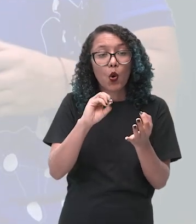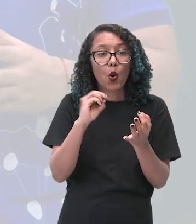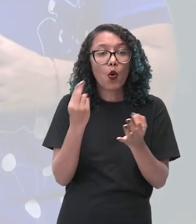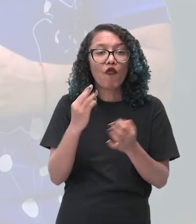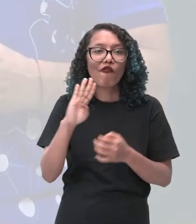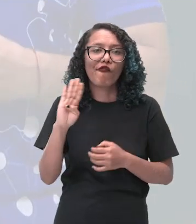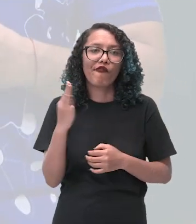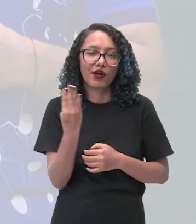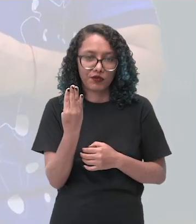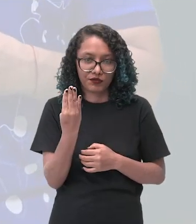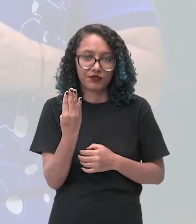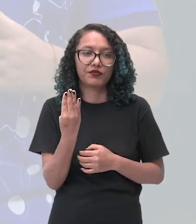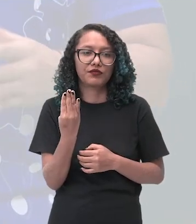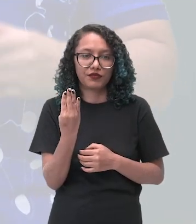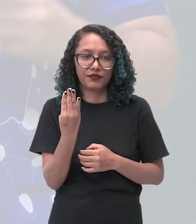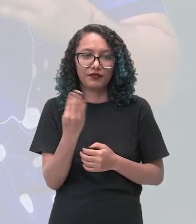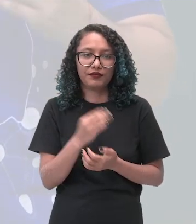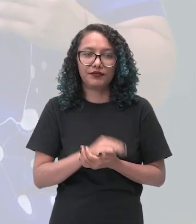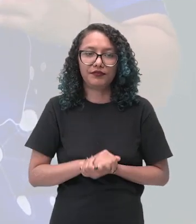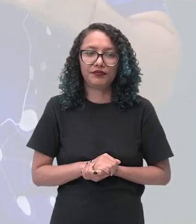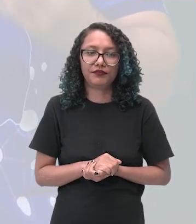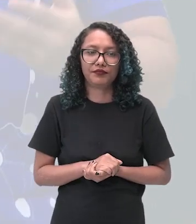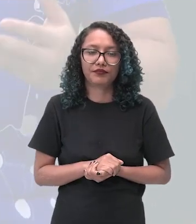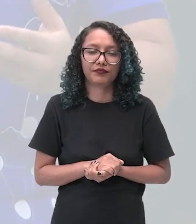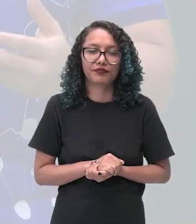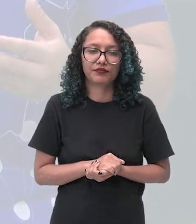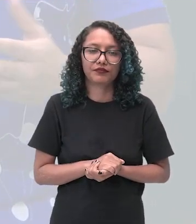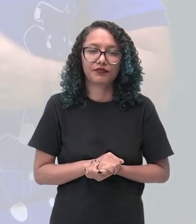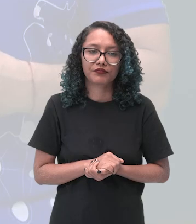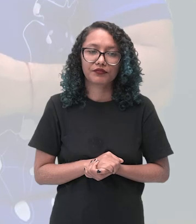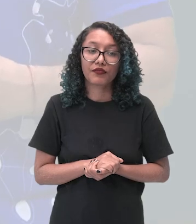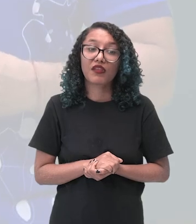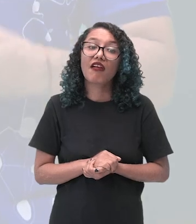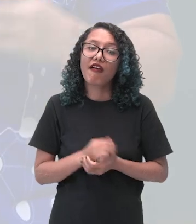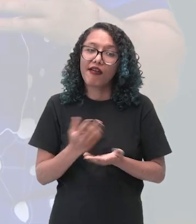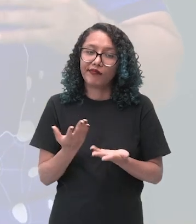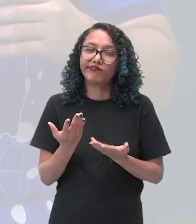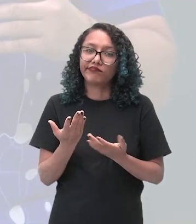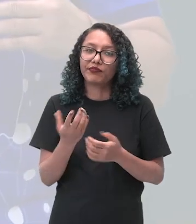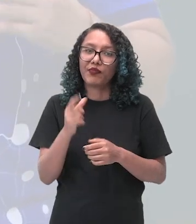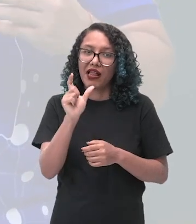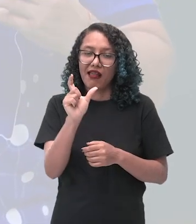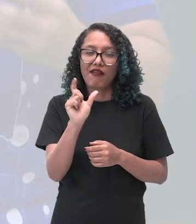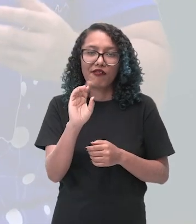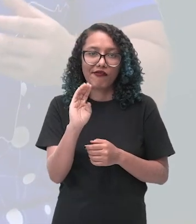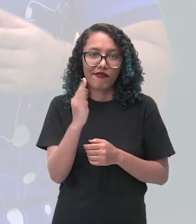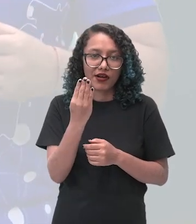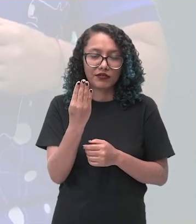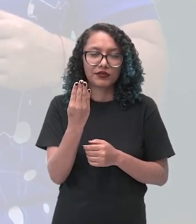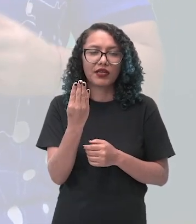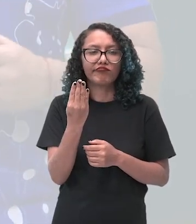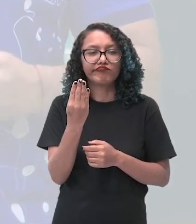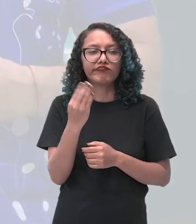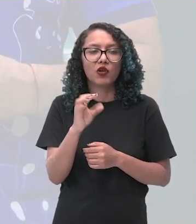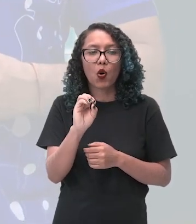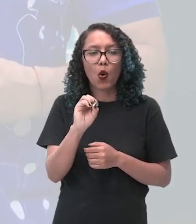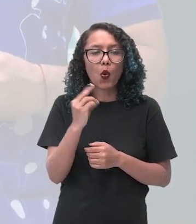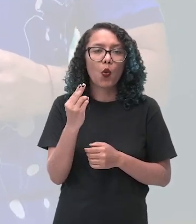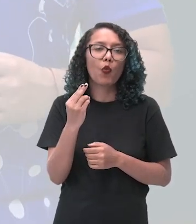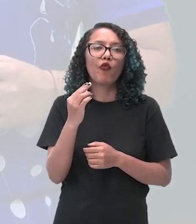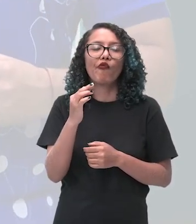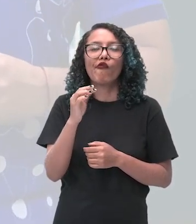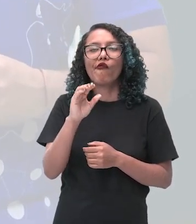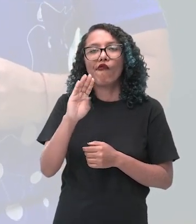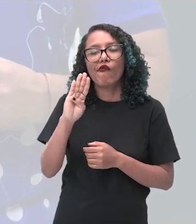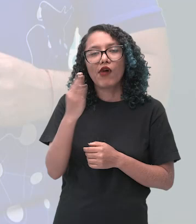friends, que em inglês se chama false friends, que são os falsos cognatos. O que é um false friend, ou seja, um amigo falso?